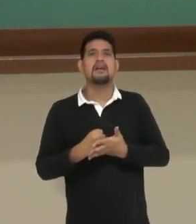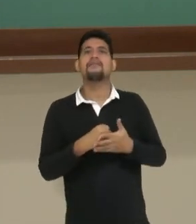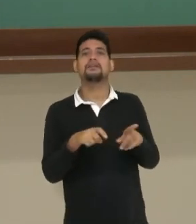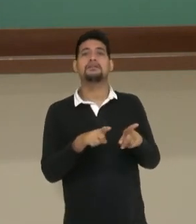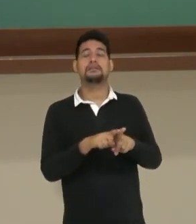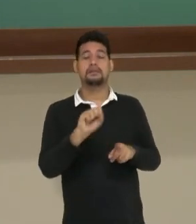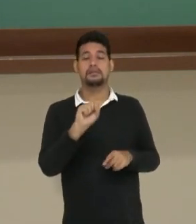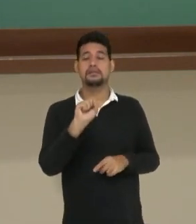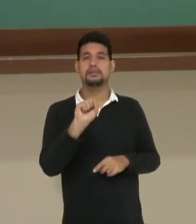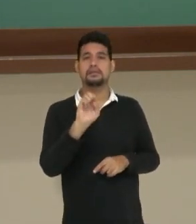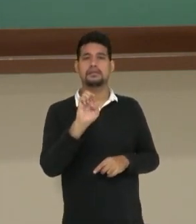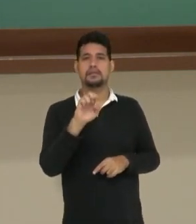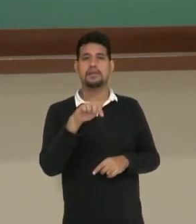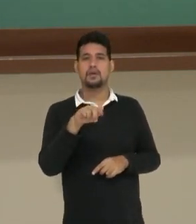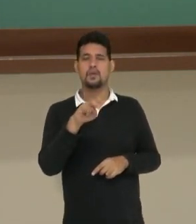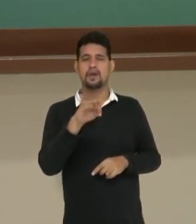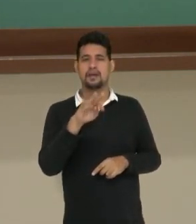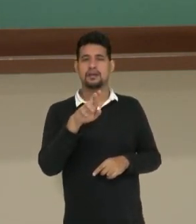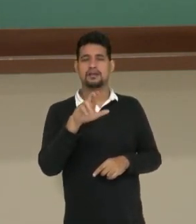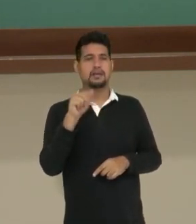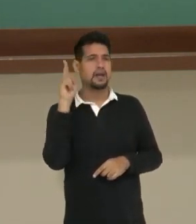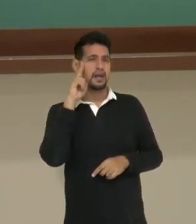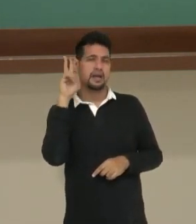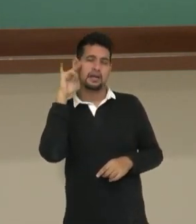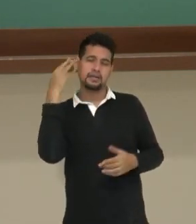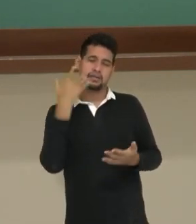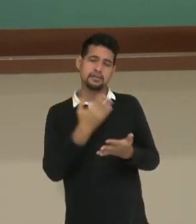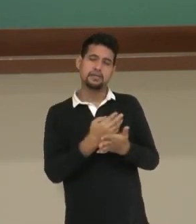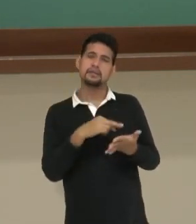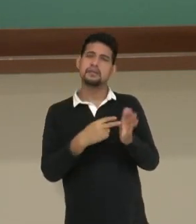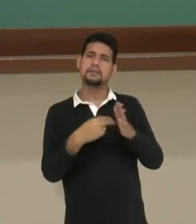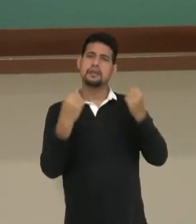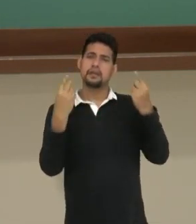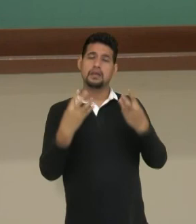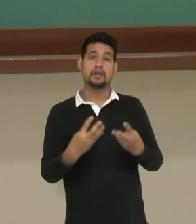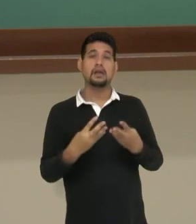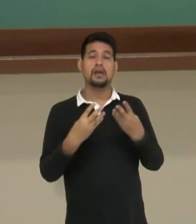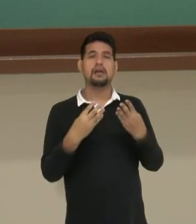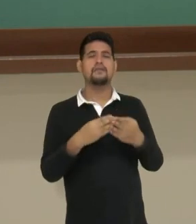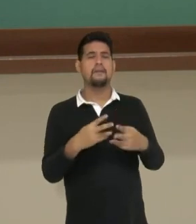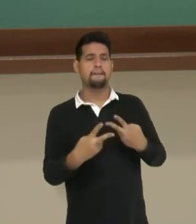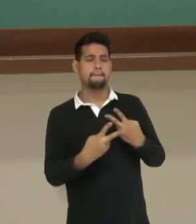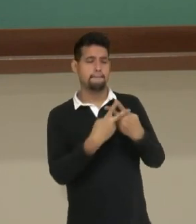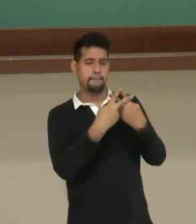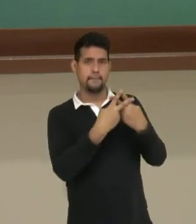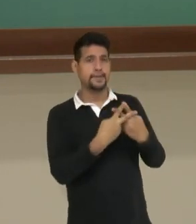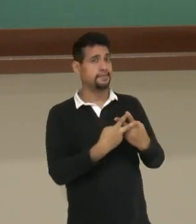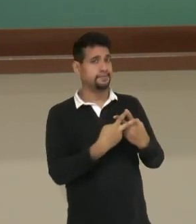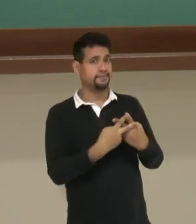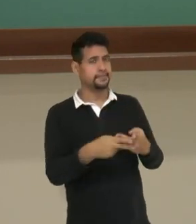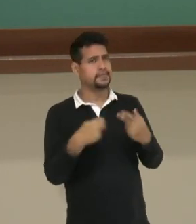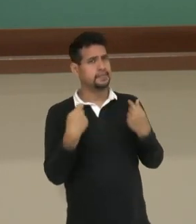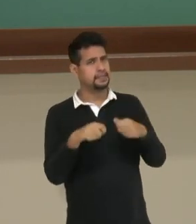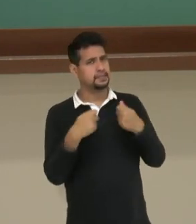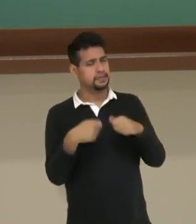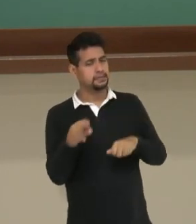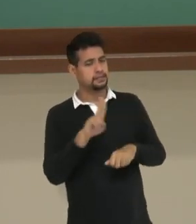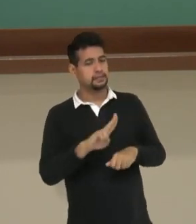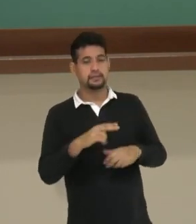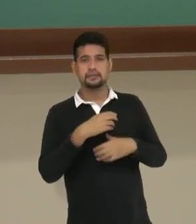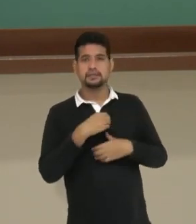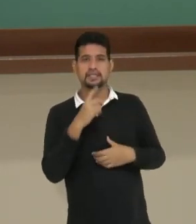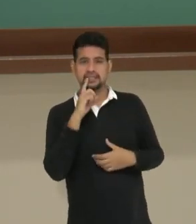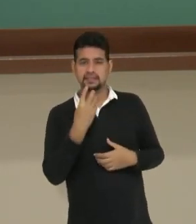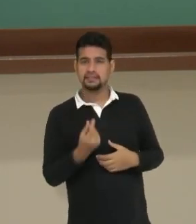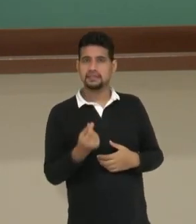veja, a história conta que esse cômodo onde o Atahualpa foi preso e que deveria ser preenchido de ouro,